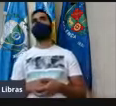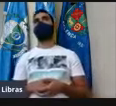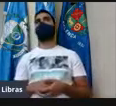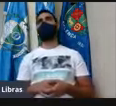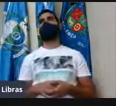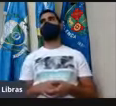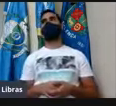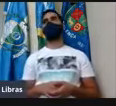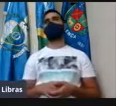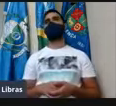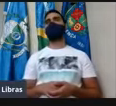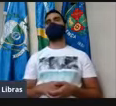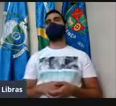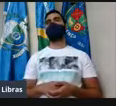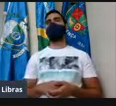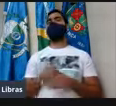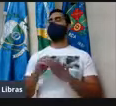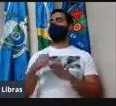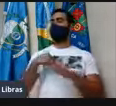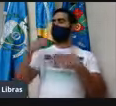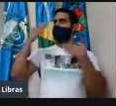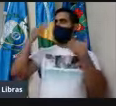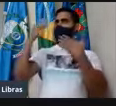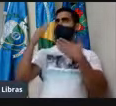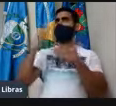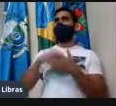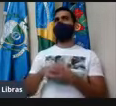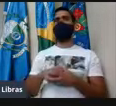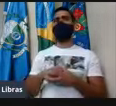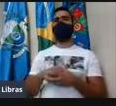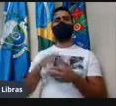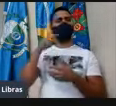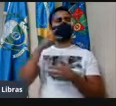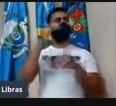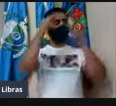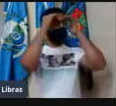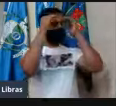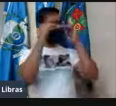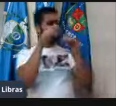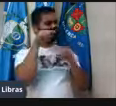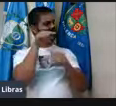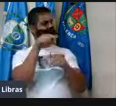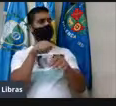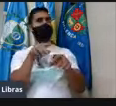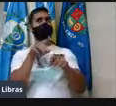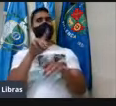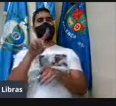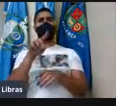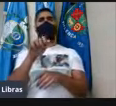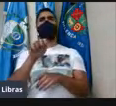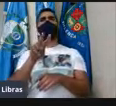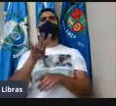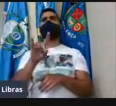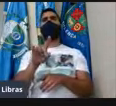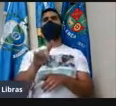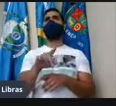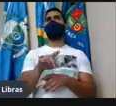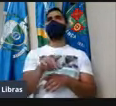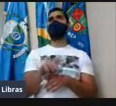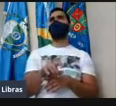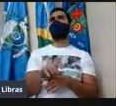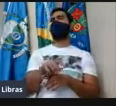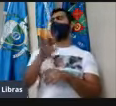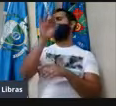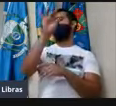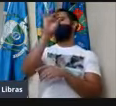Gente, no mais... Eu agradeço, vereadora, todo o meu respeito a você, David, Celcim,